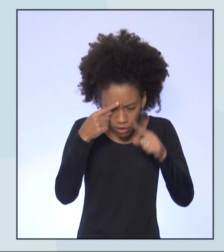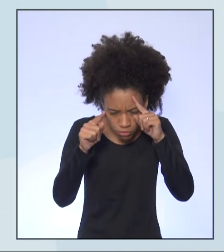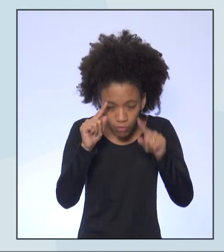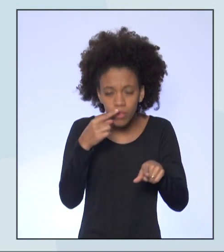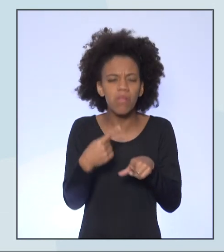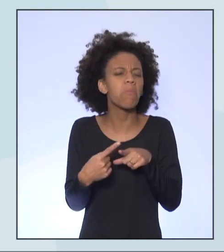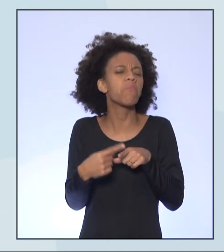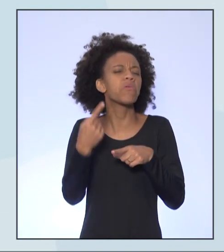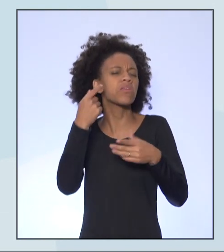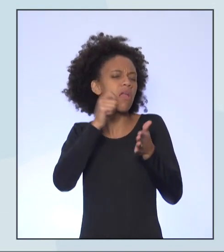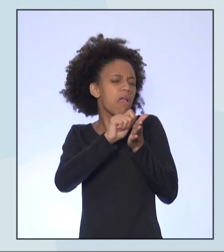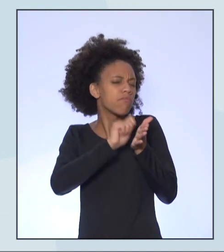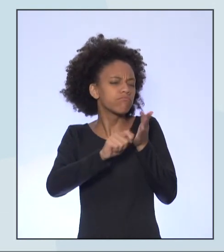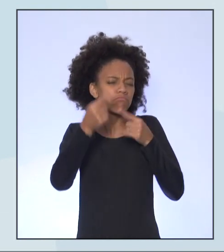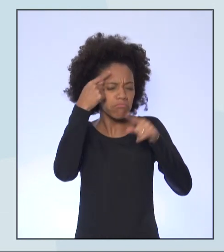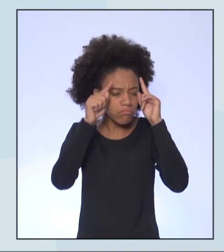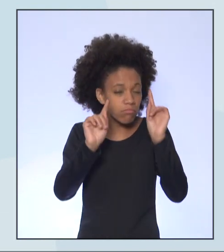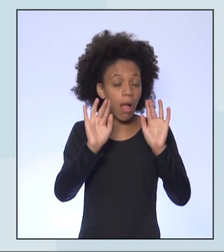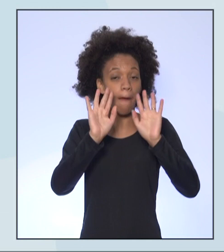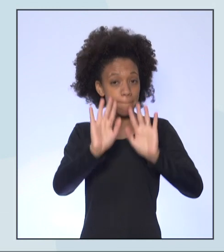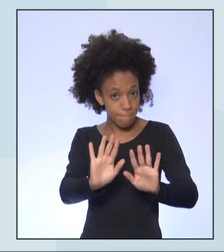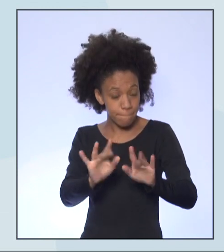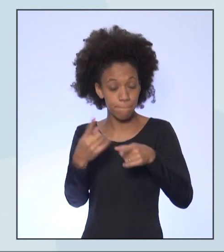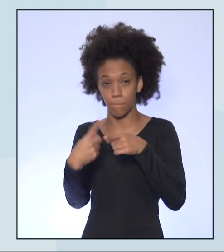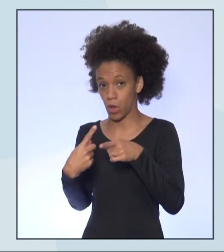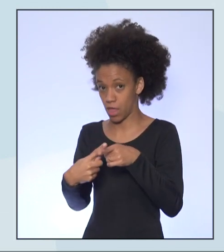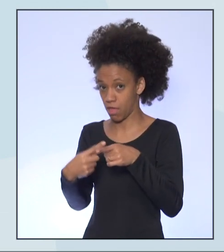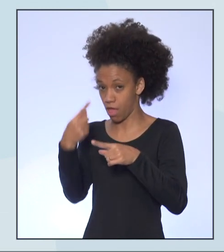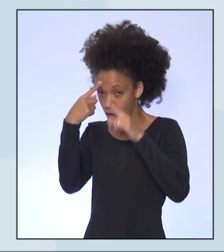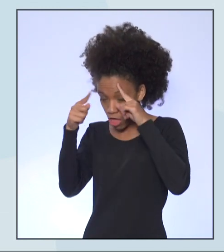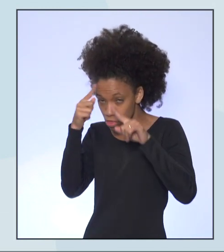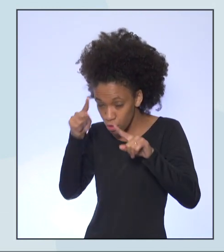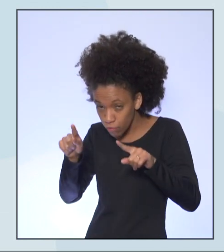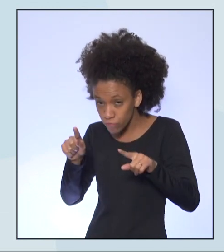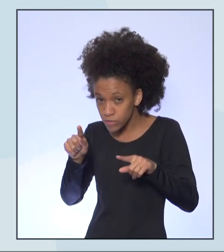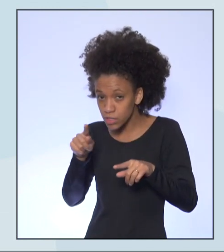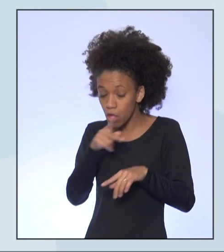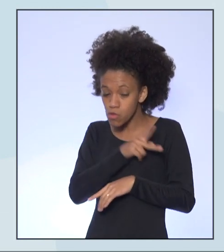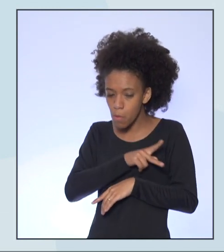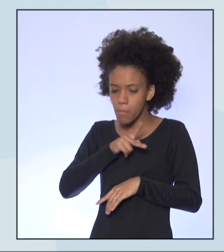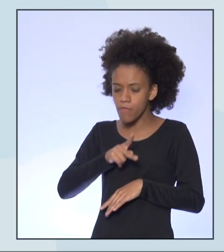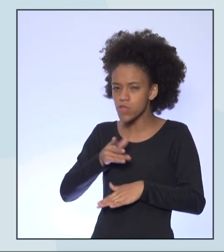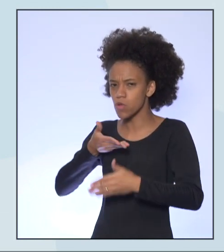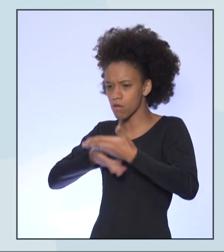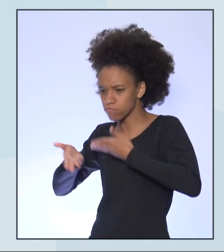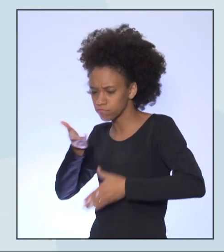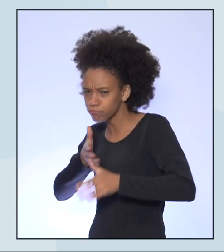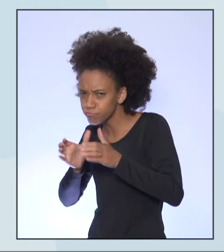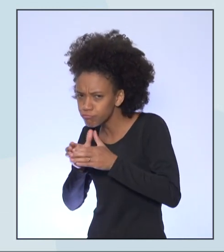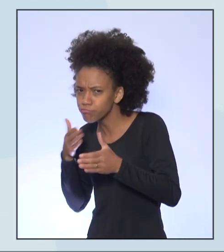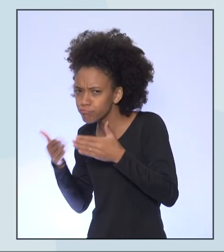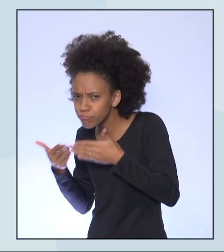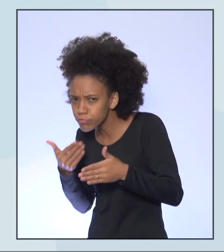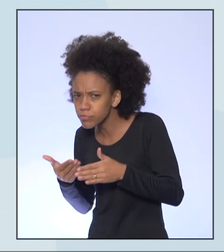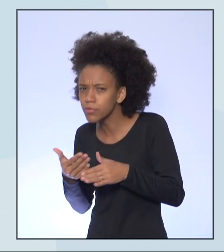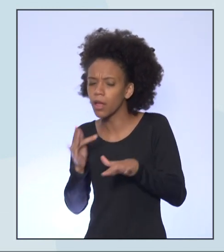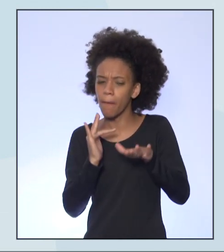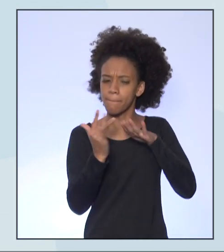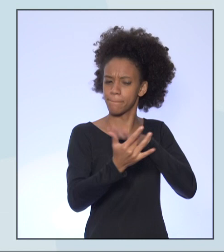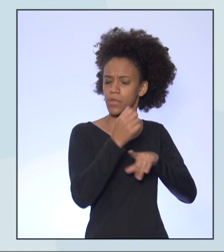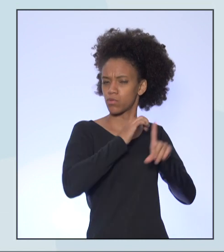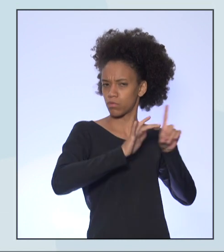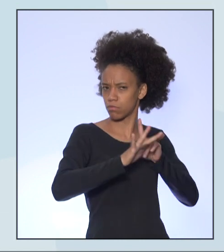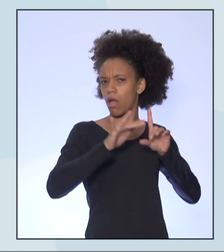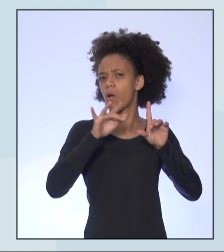que anotar as dúvidas? Porque essas dúvidas aí, o professor, na interação do chat, pela rede social, elas vão